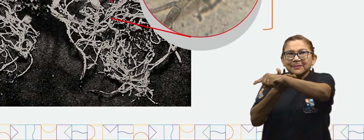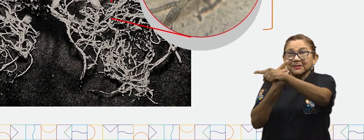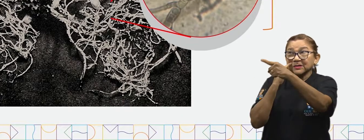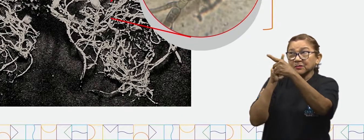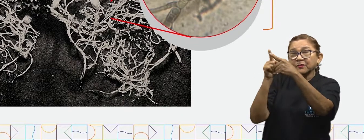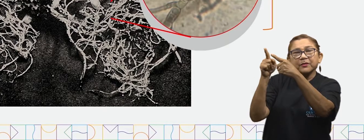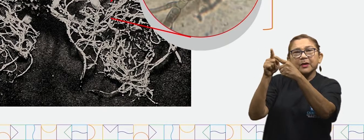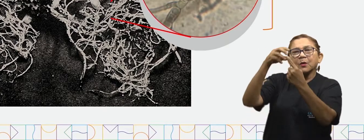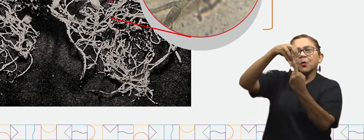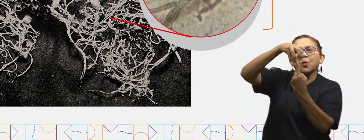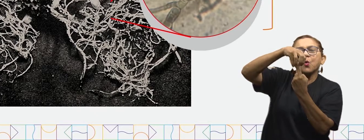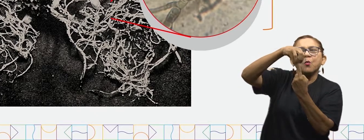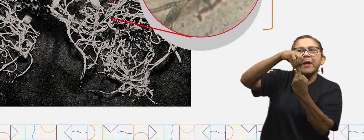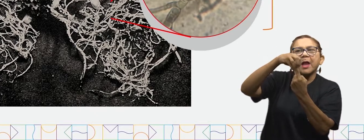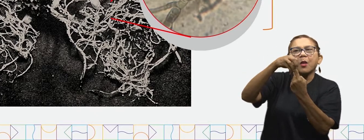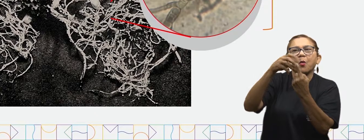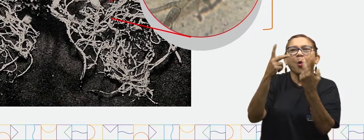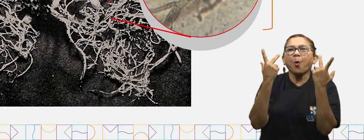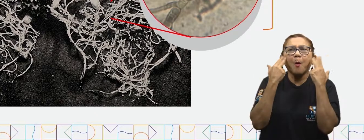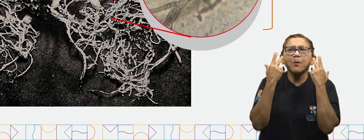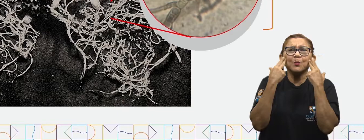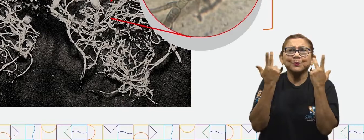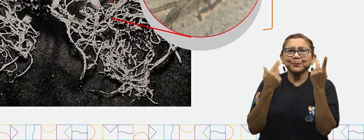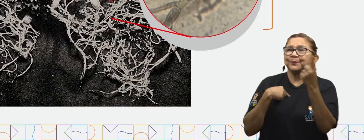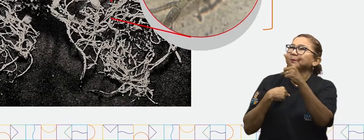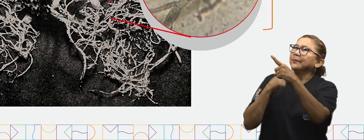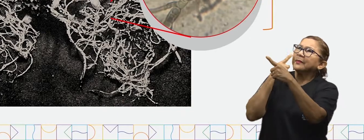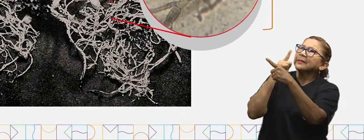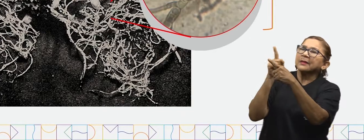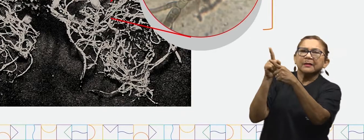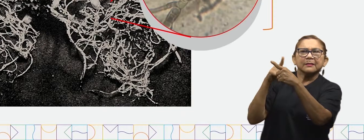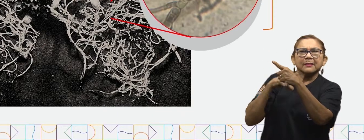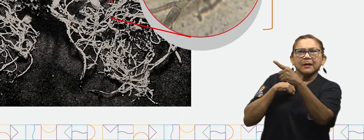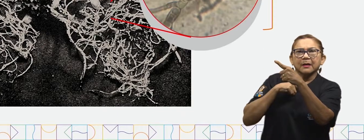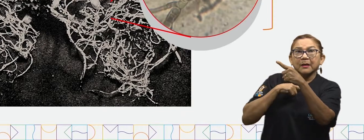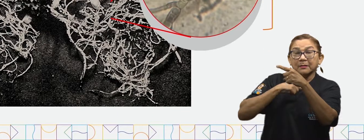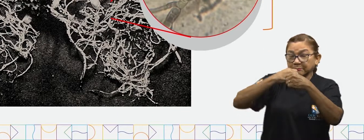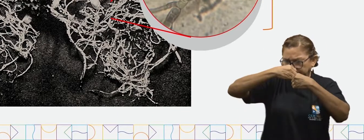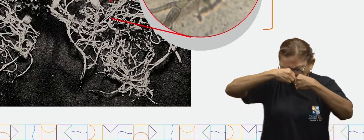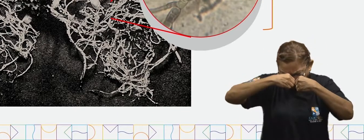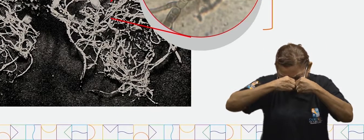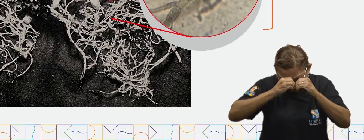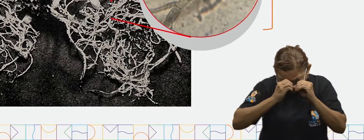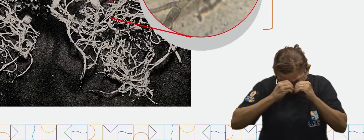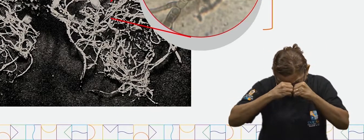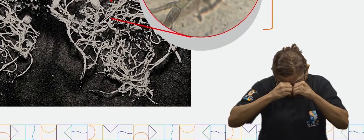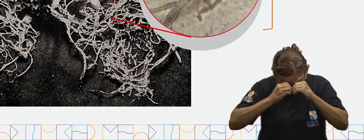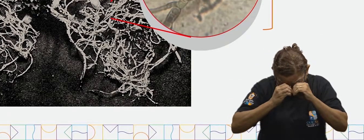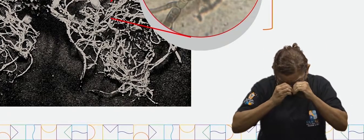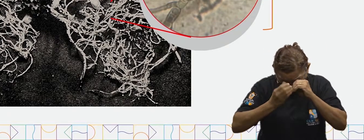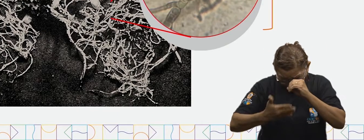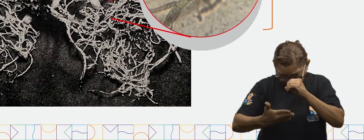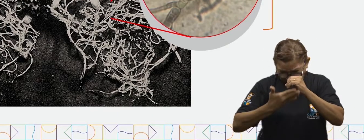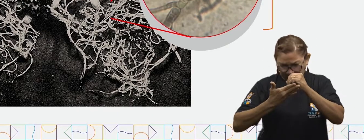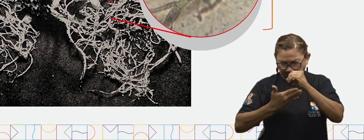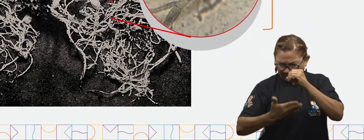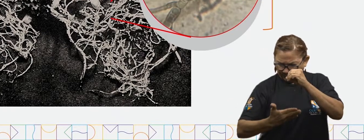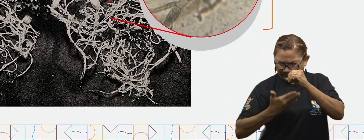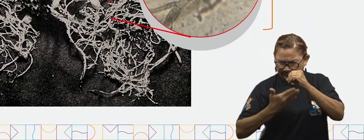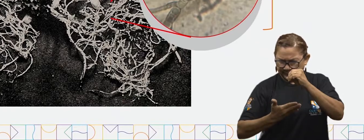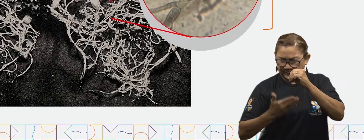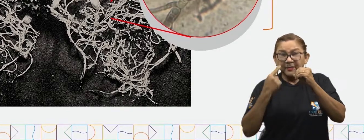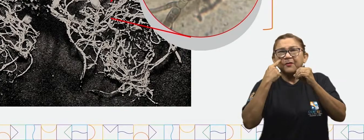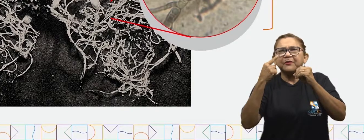comum. Em destaque, temos a imagem feita a partir de um microscópio. Na imagem de microscópio, vemos